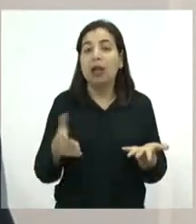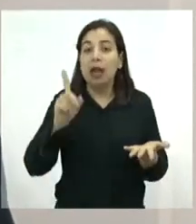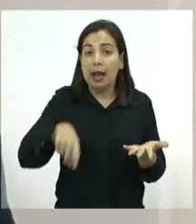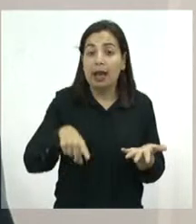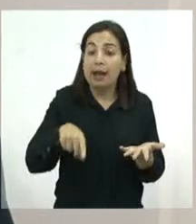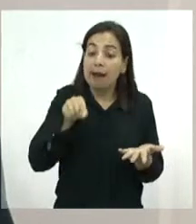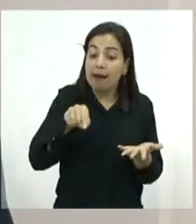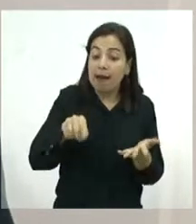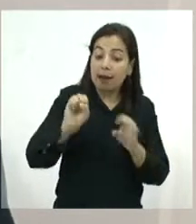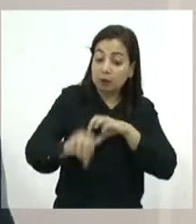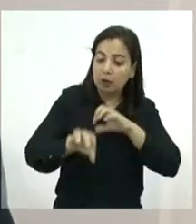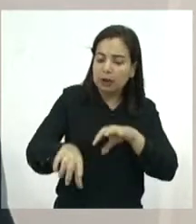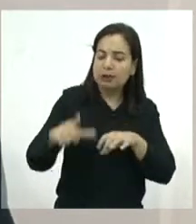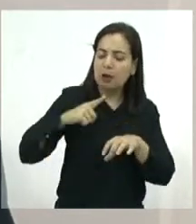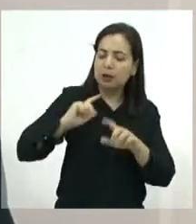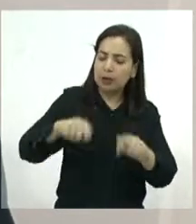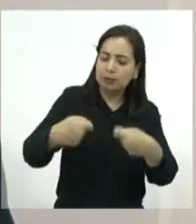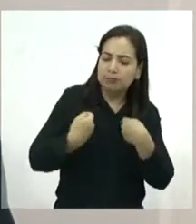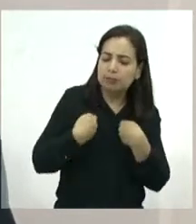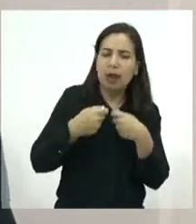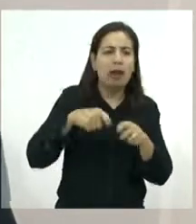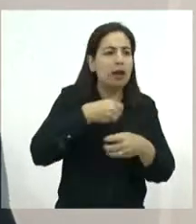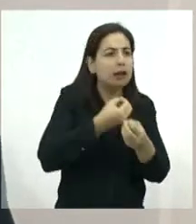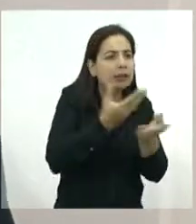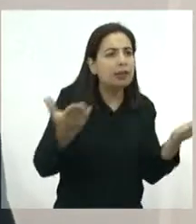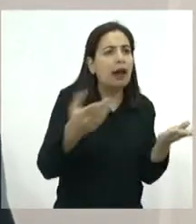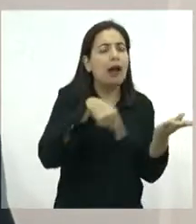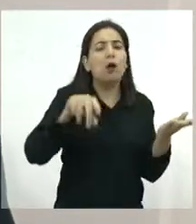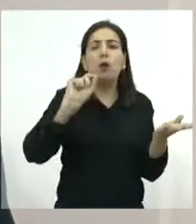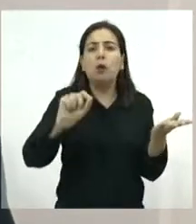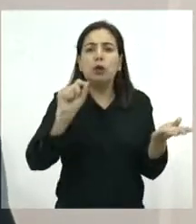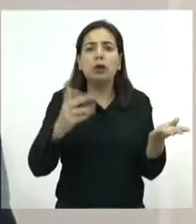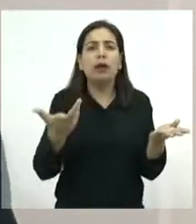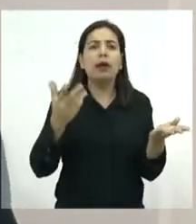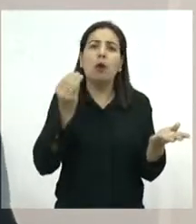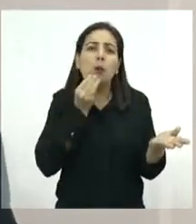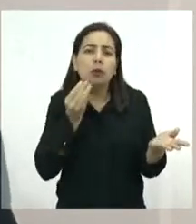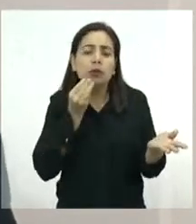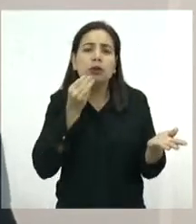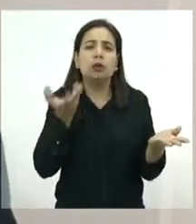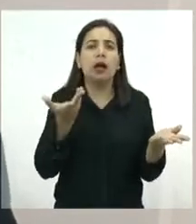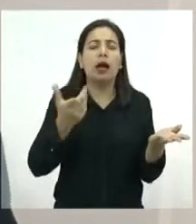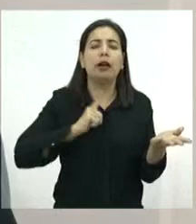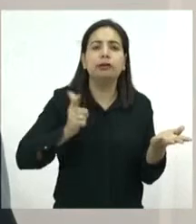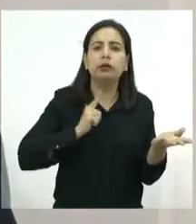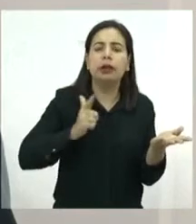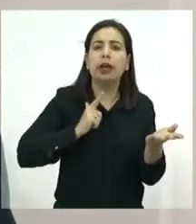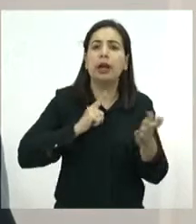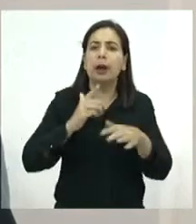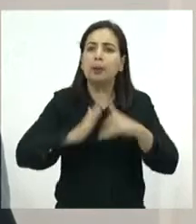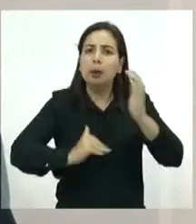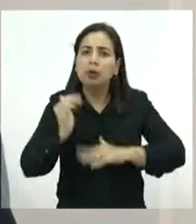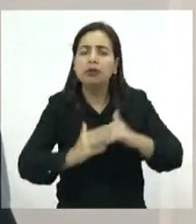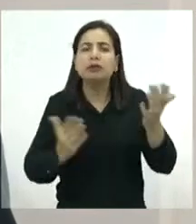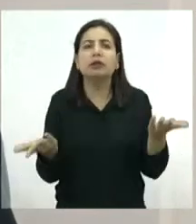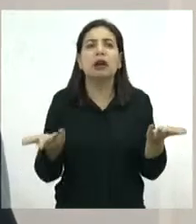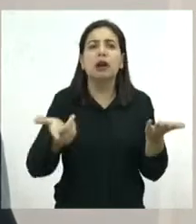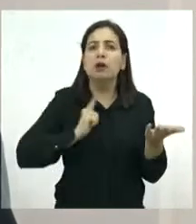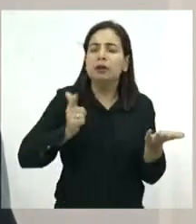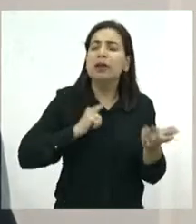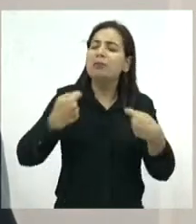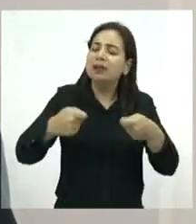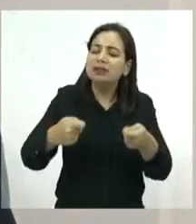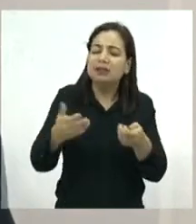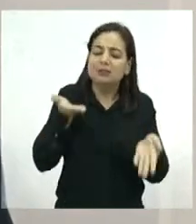ter melhor condição de vida, melhor acesso à profissão. Ou seja, nós precisamos cuidar com muito zelo